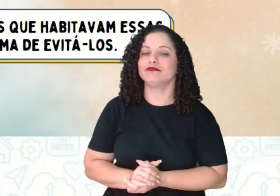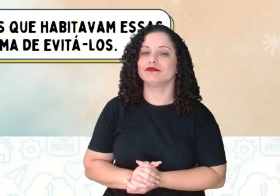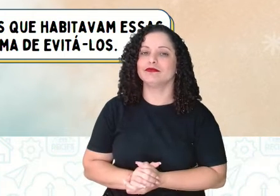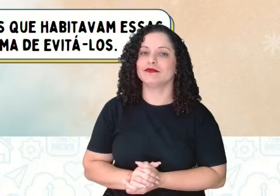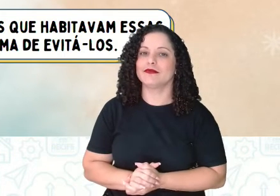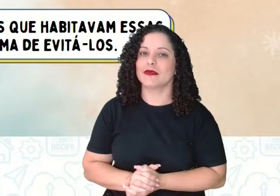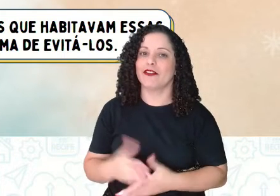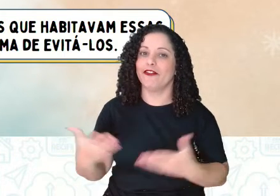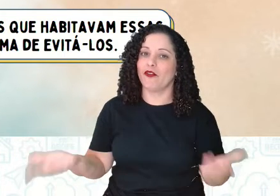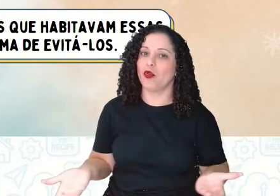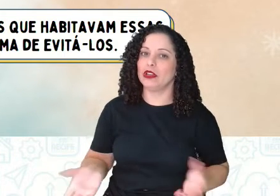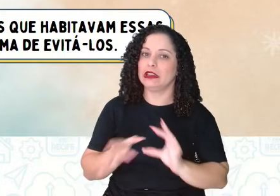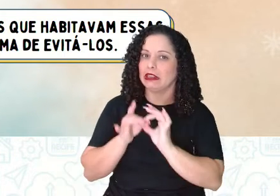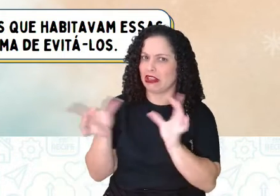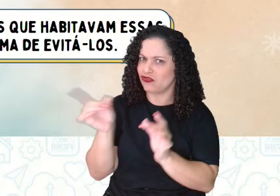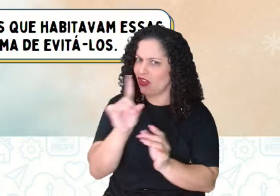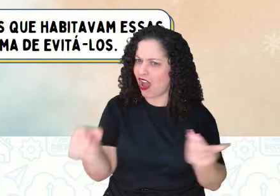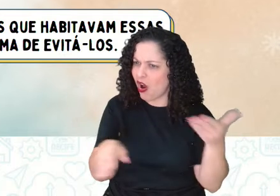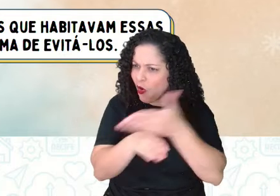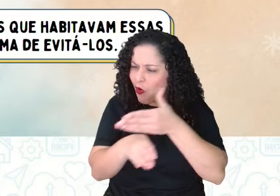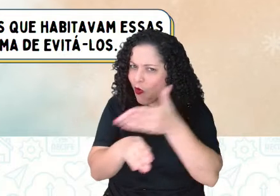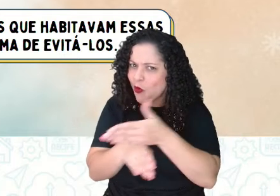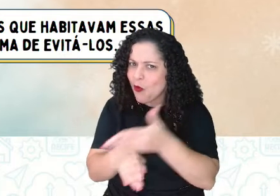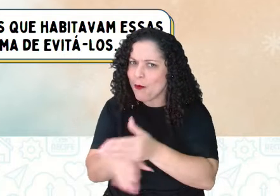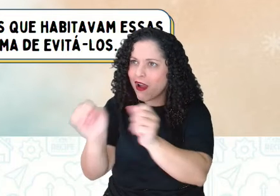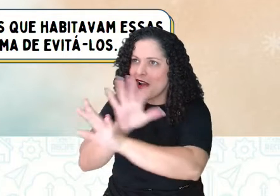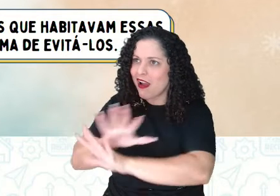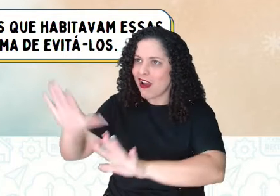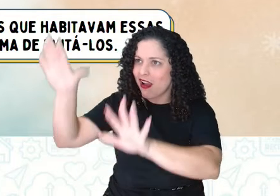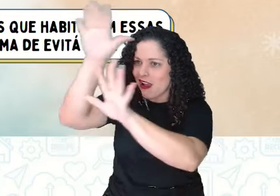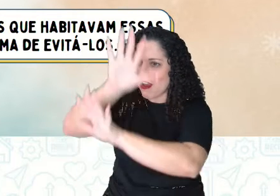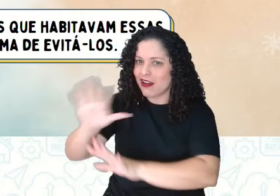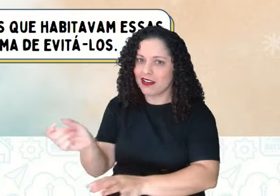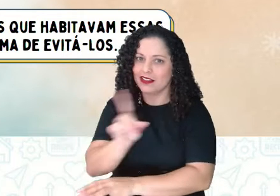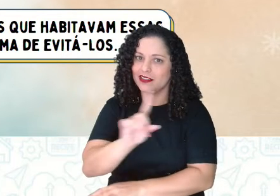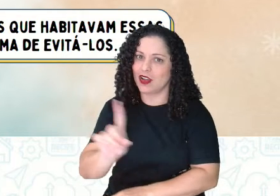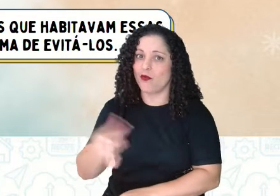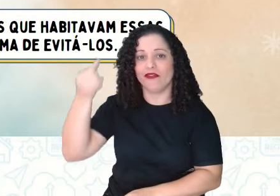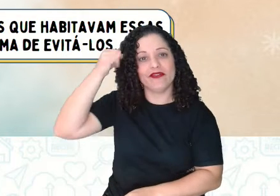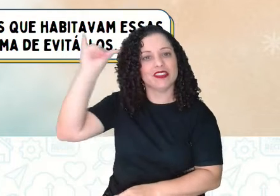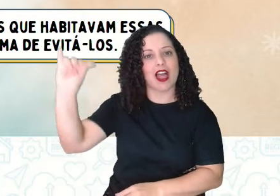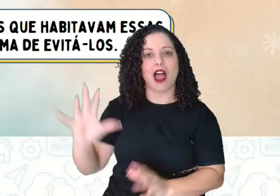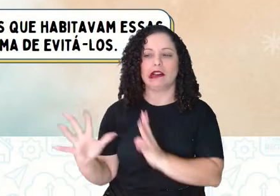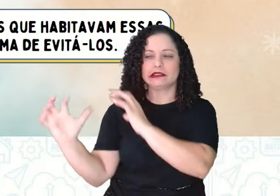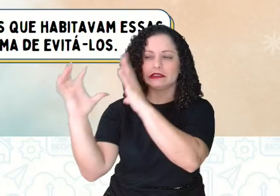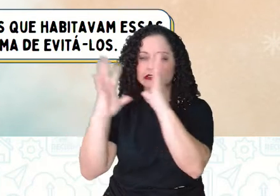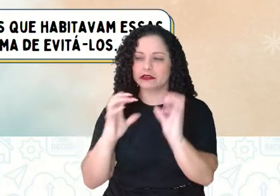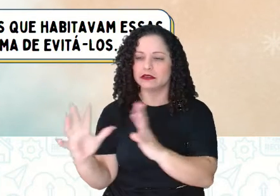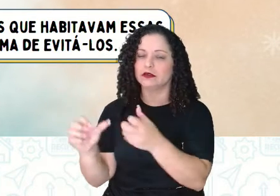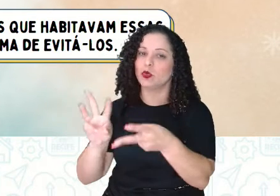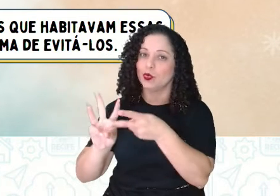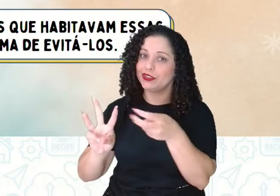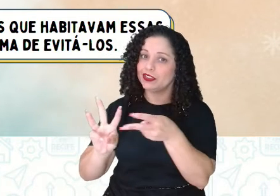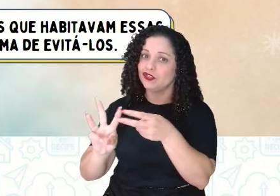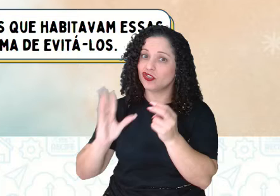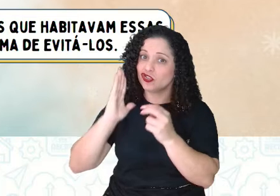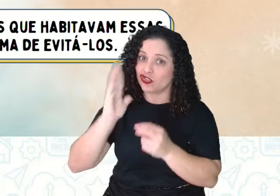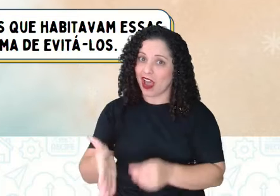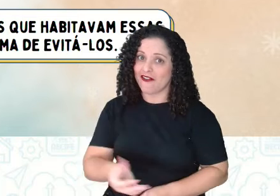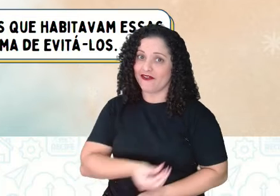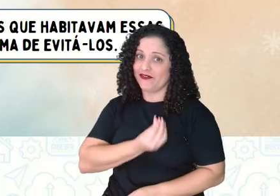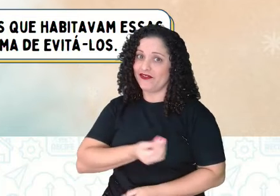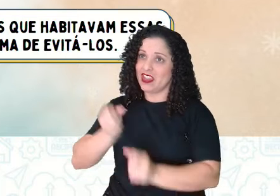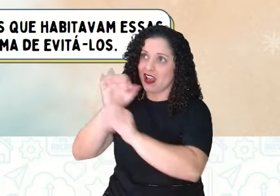Não ocupar as terras, né? Que era a melhor forma de evitar esse embate com os indígenas que já habitavam